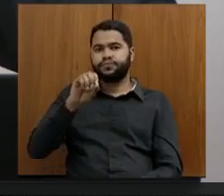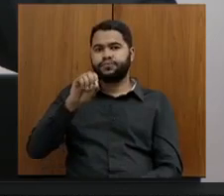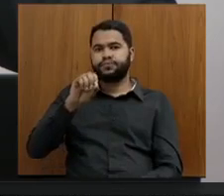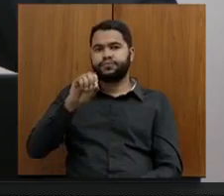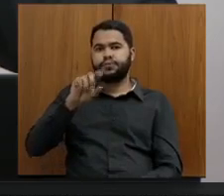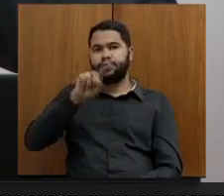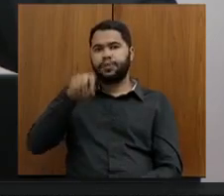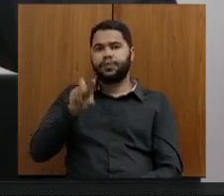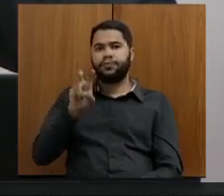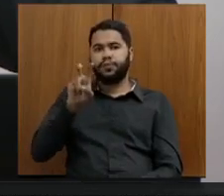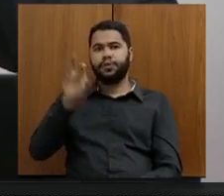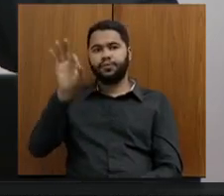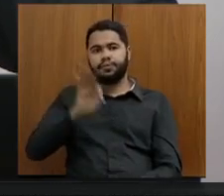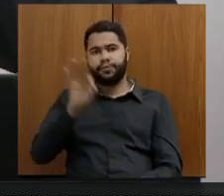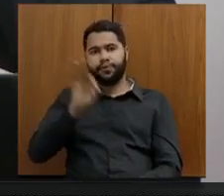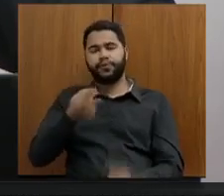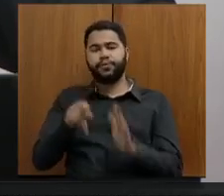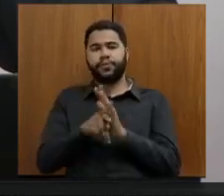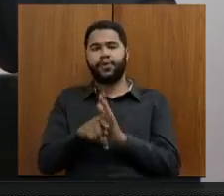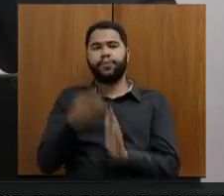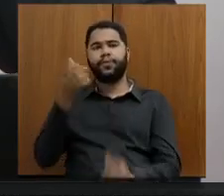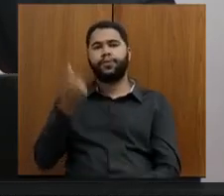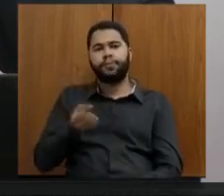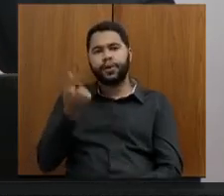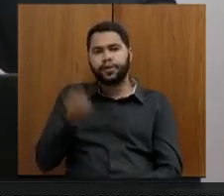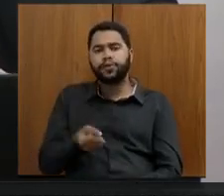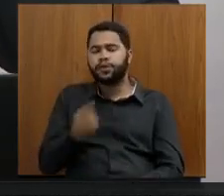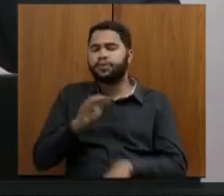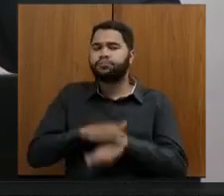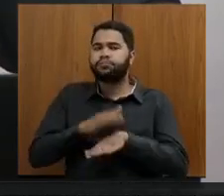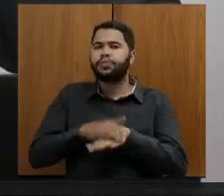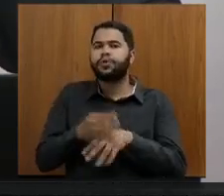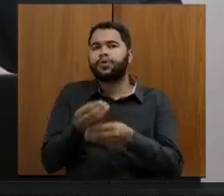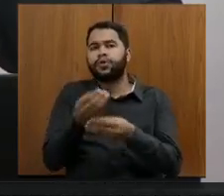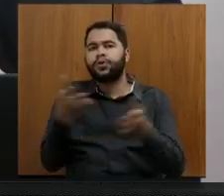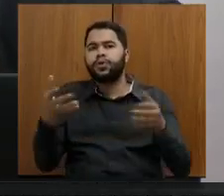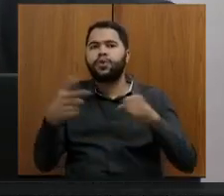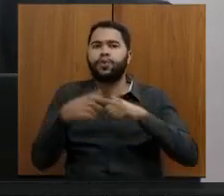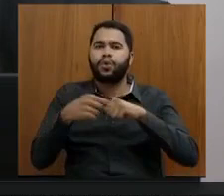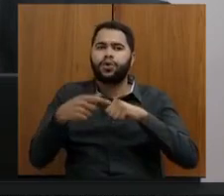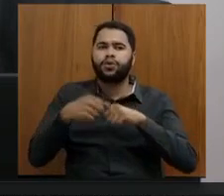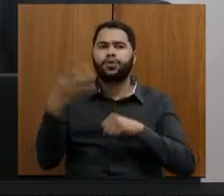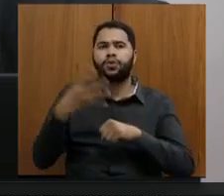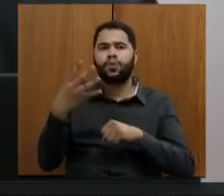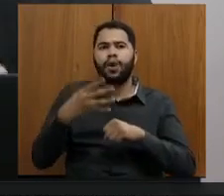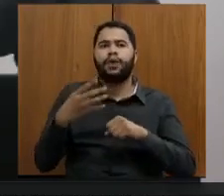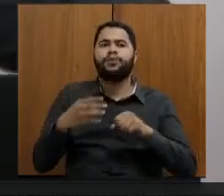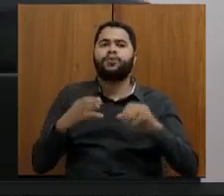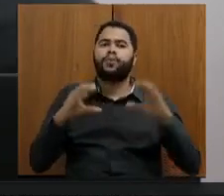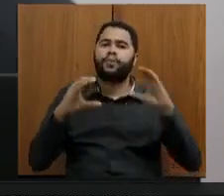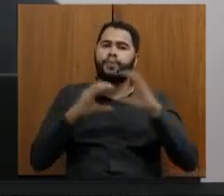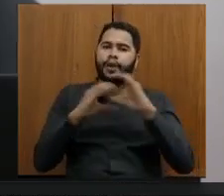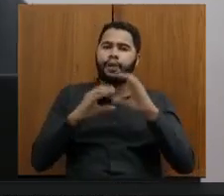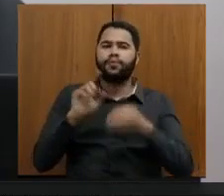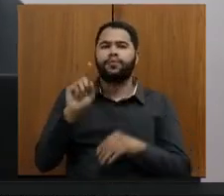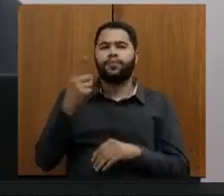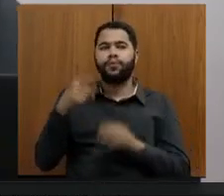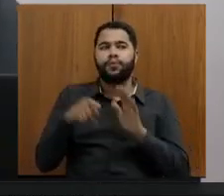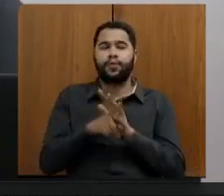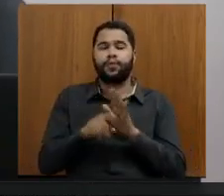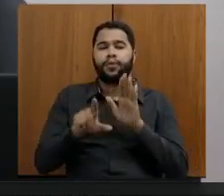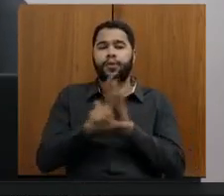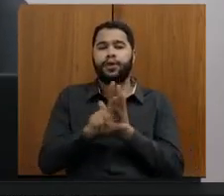das pensionistas considerando que o disposto no artigo 4º para o 1º inciso 2 da lei estadual